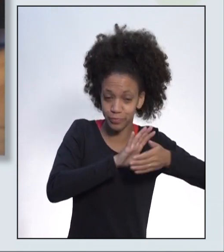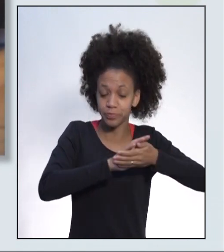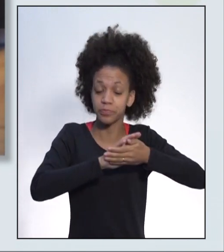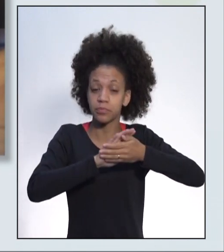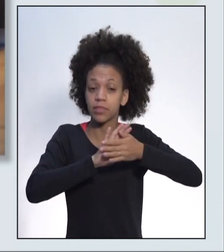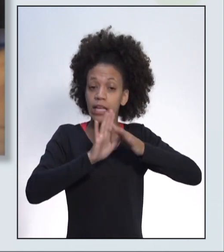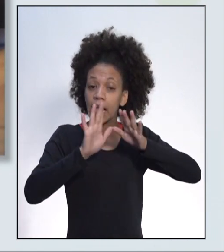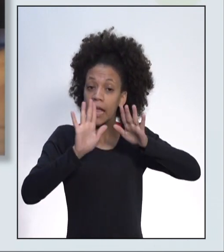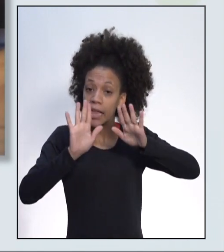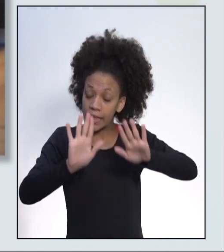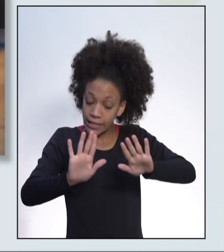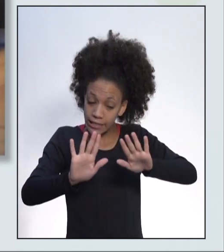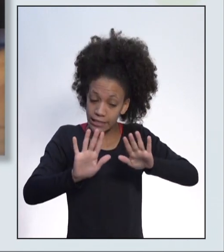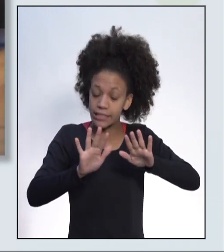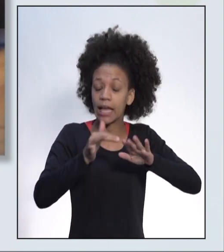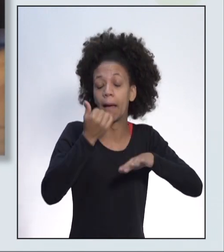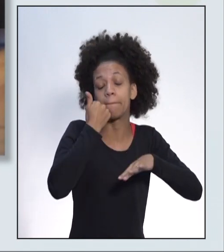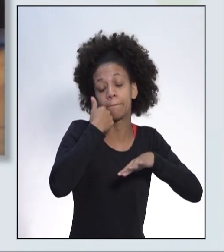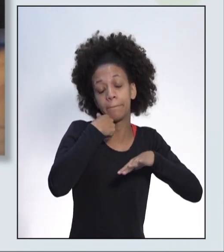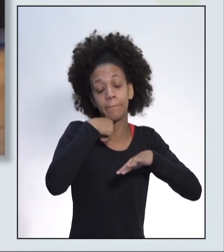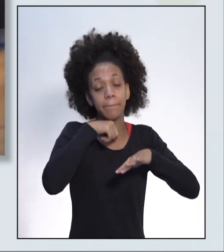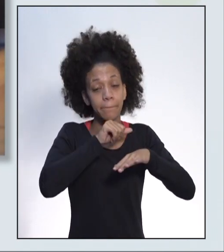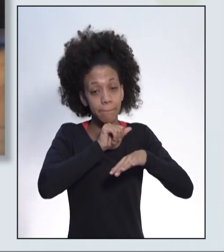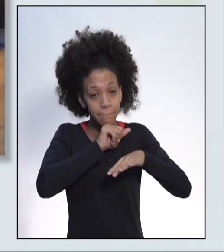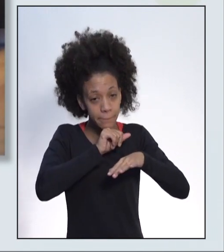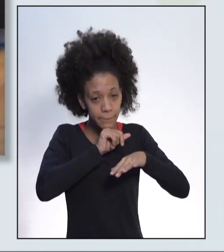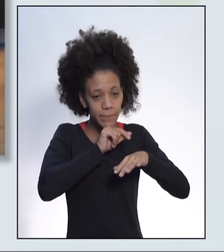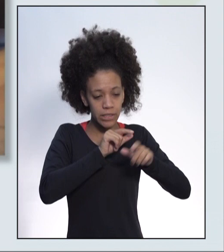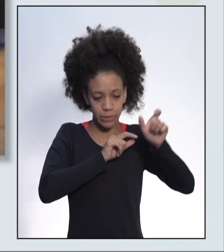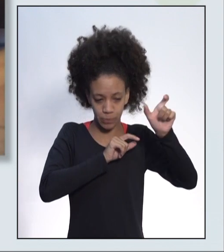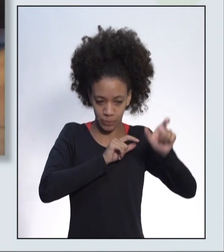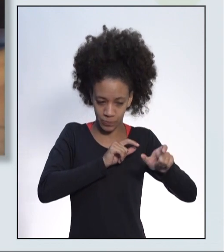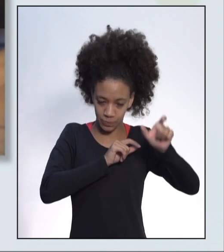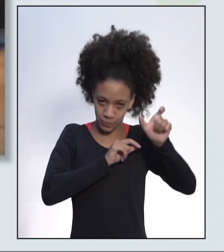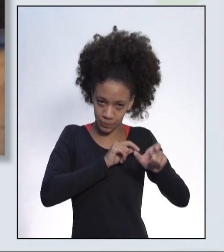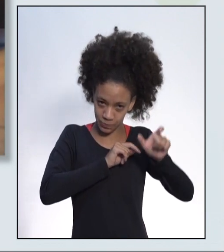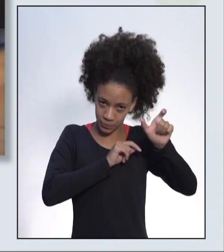E a minha mãe, vou colocar ela aqui.